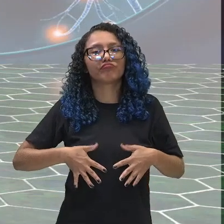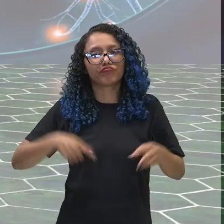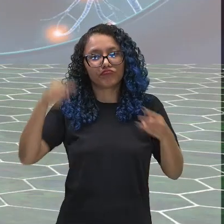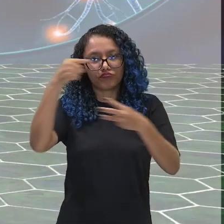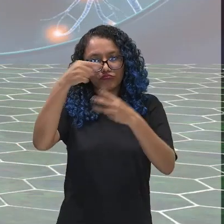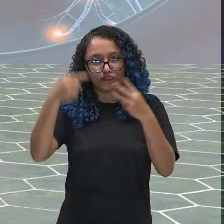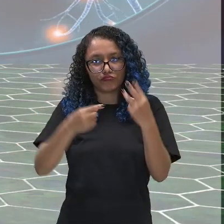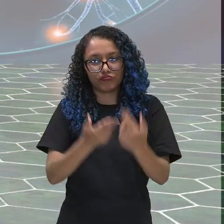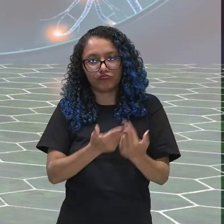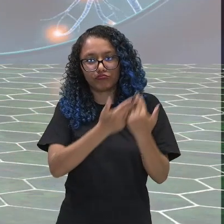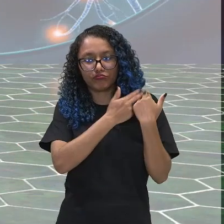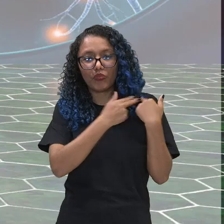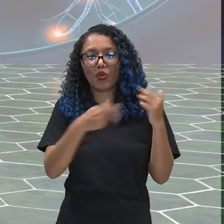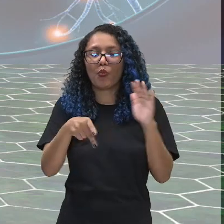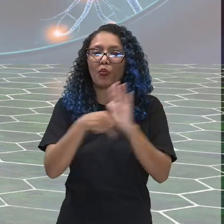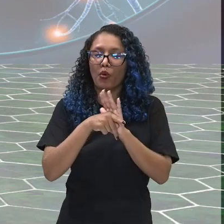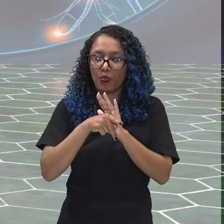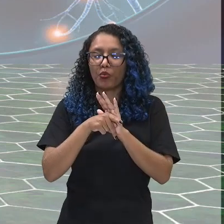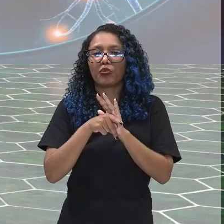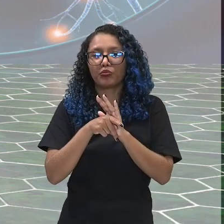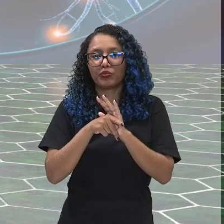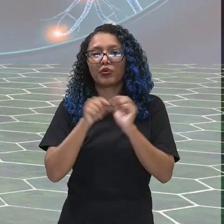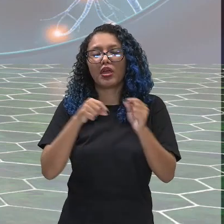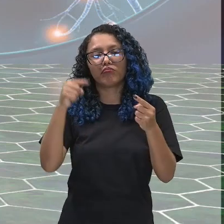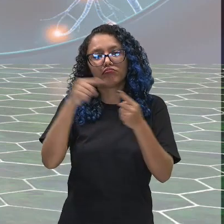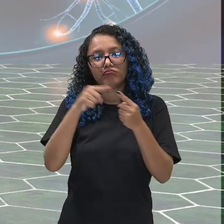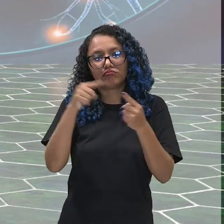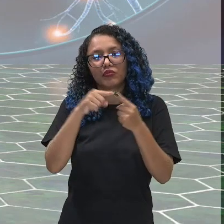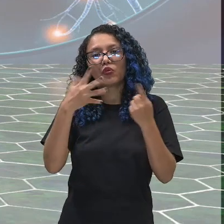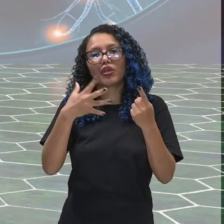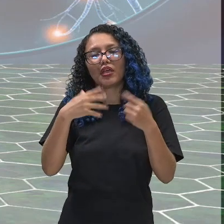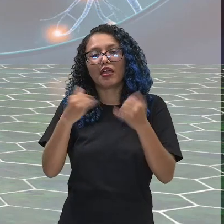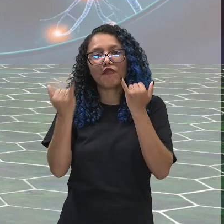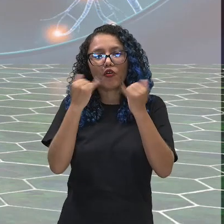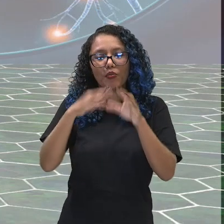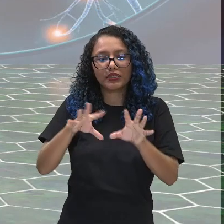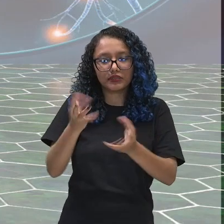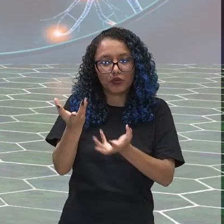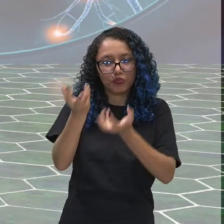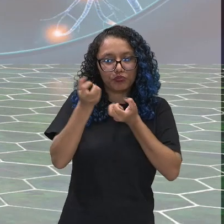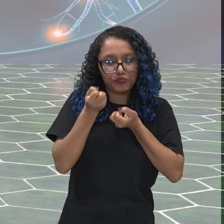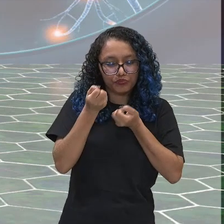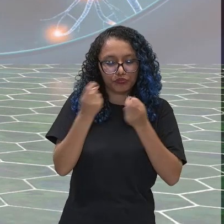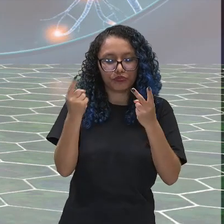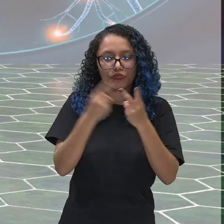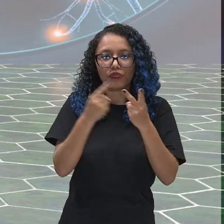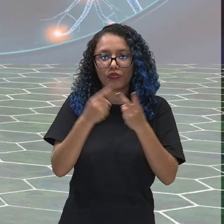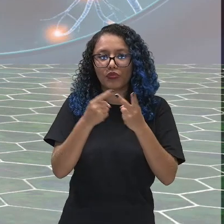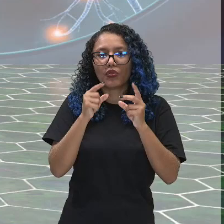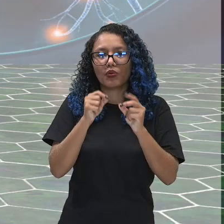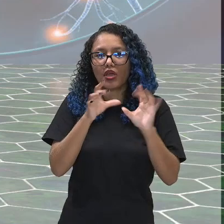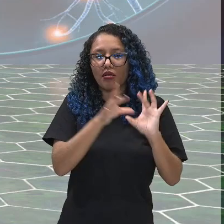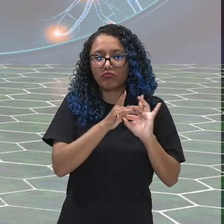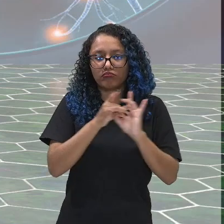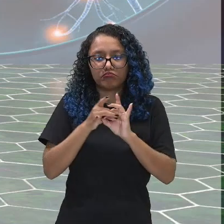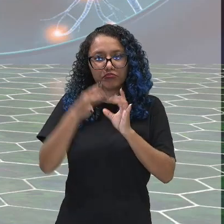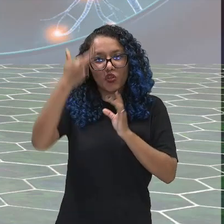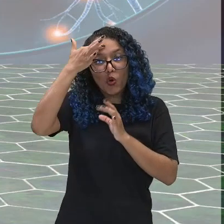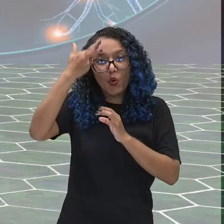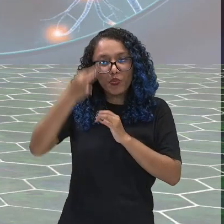sistema nervoso. Função sensitiva, né, de receber informações, função integrativa,